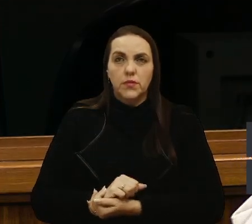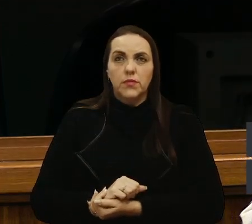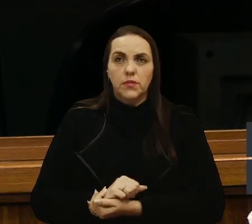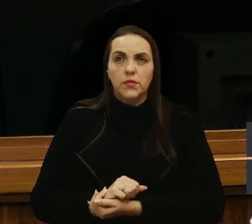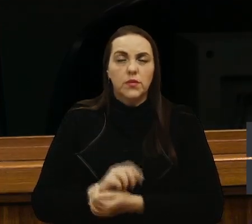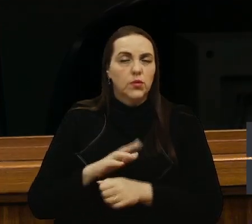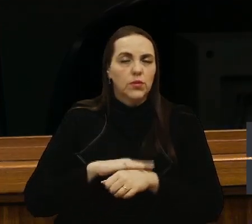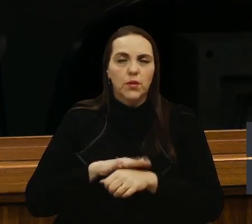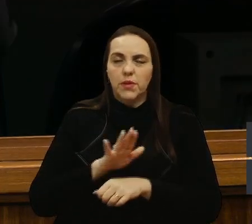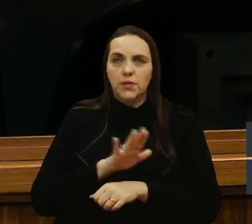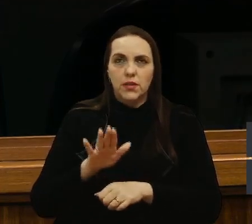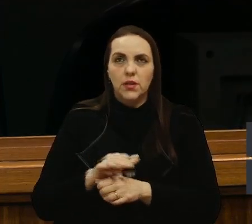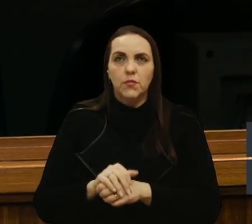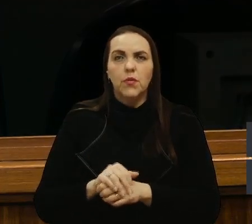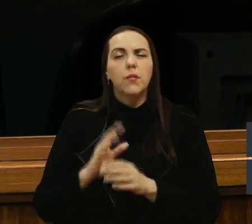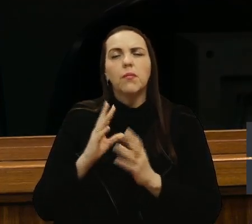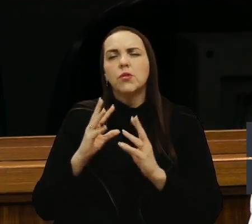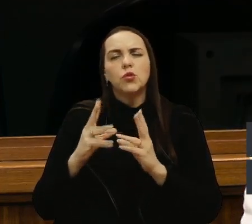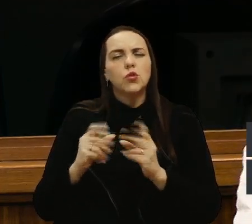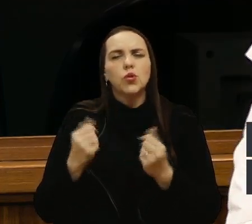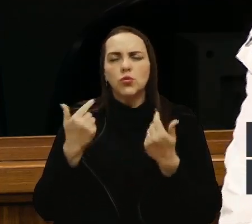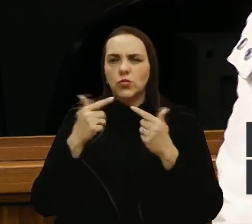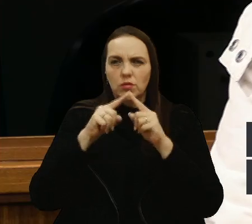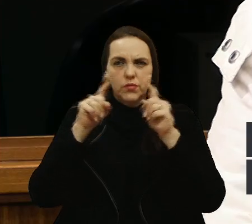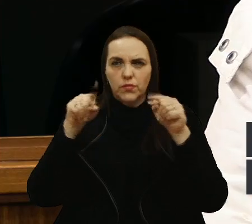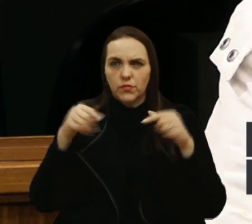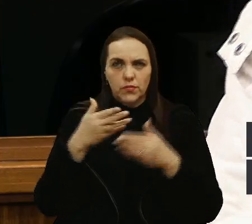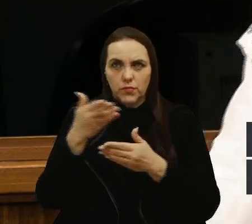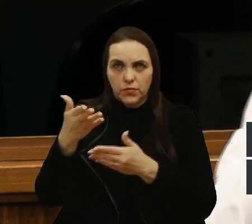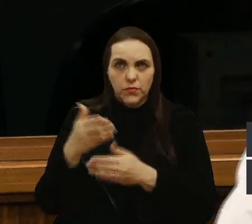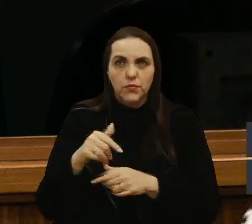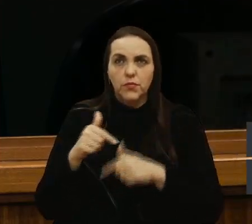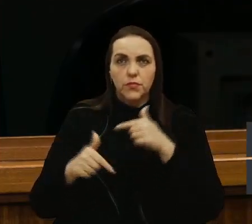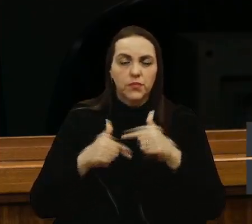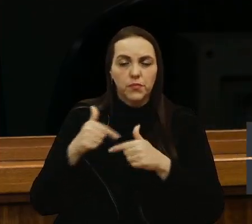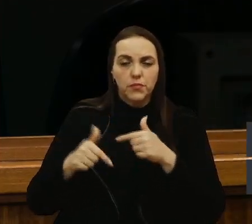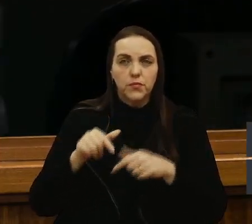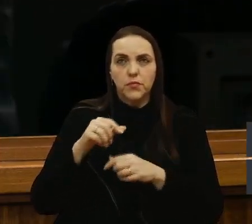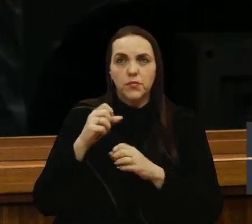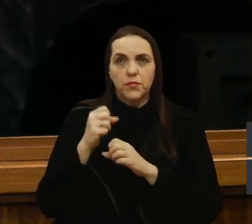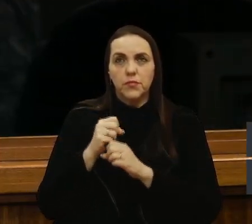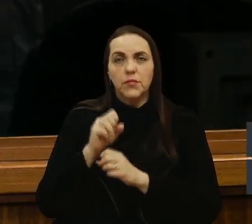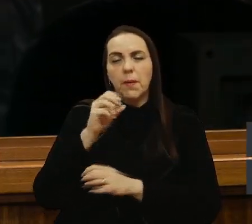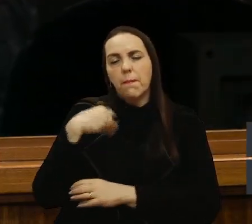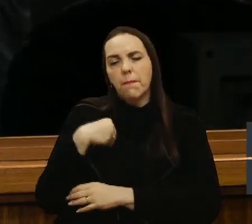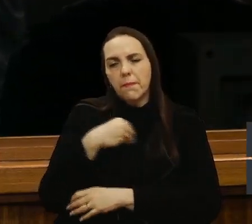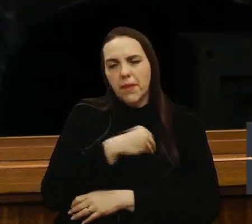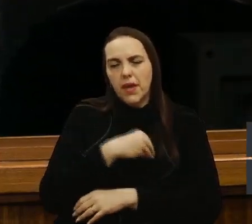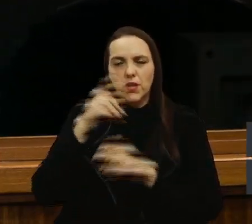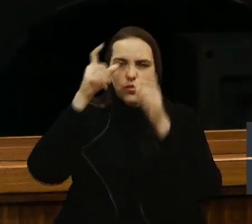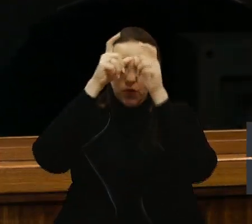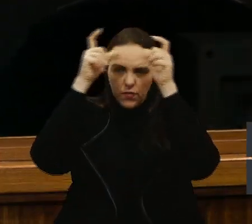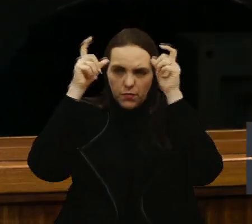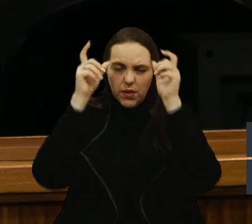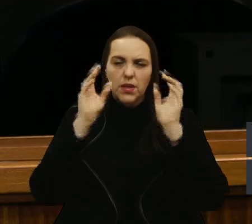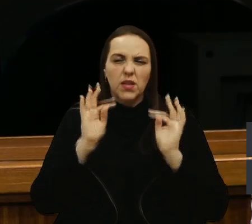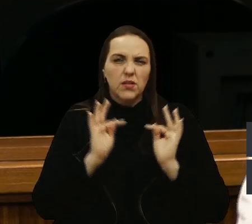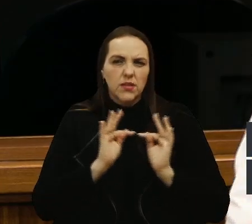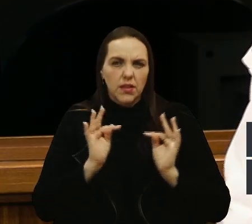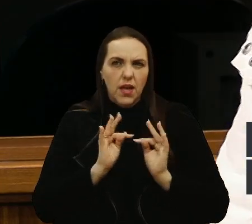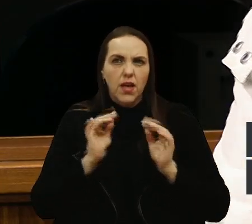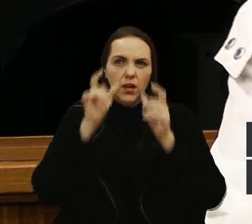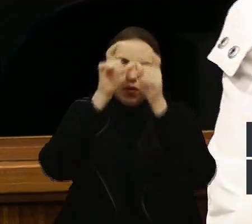mais tempo, mas a todos os trabalhadores do SAMU, desde médicos, enfermeiros, técnicos de enfermagem, os